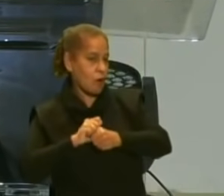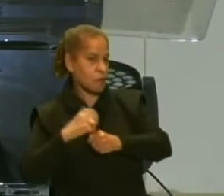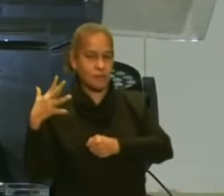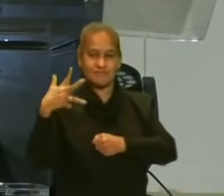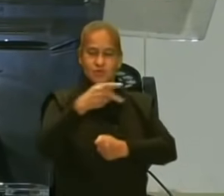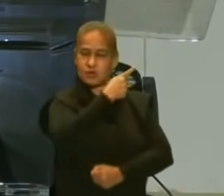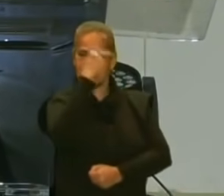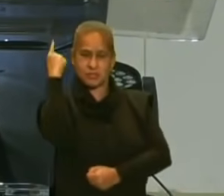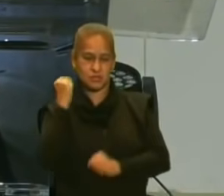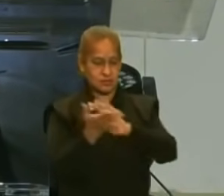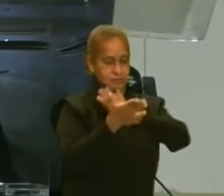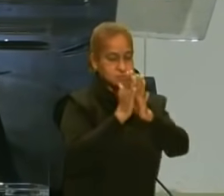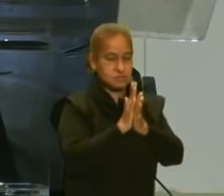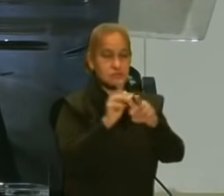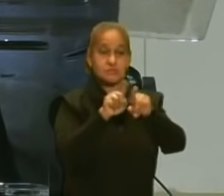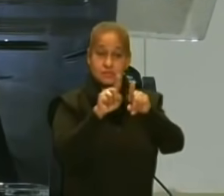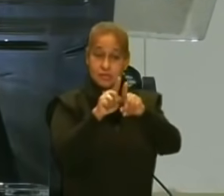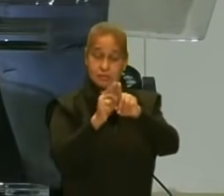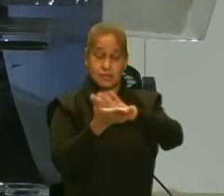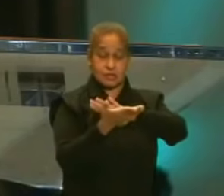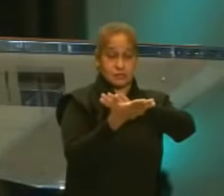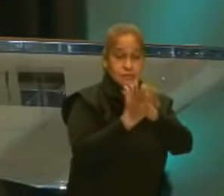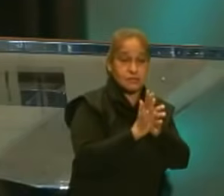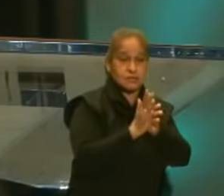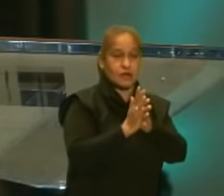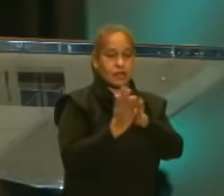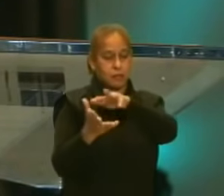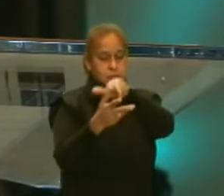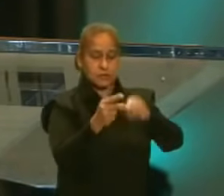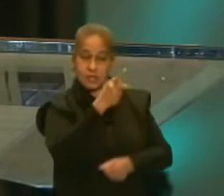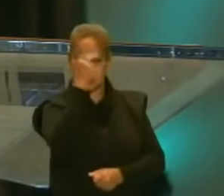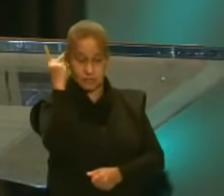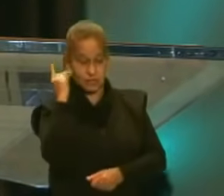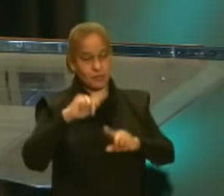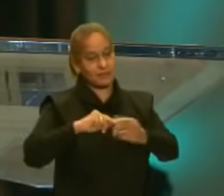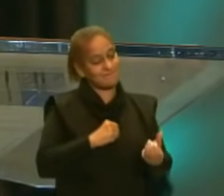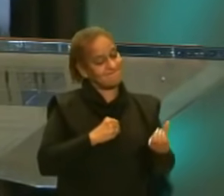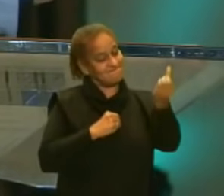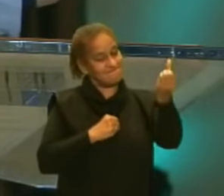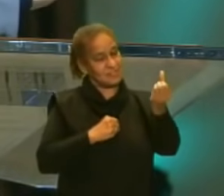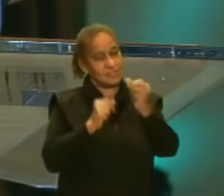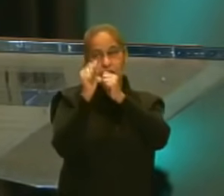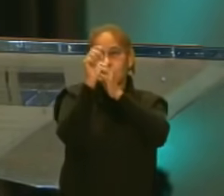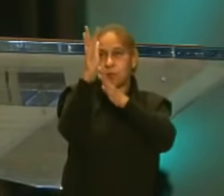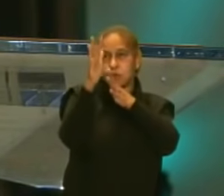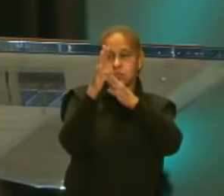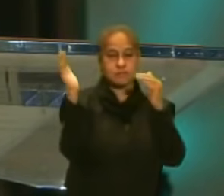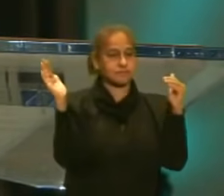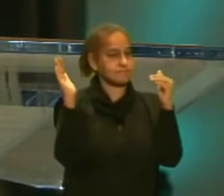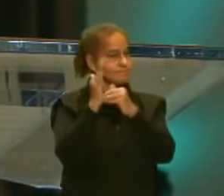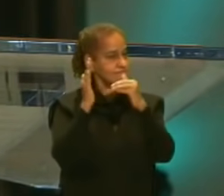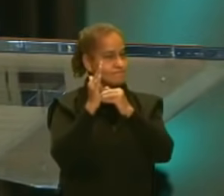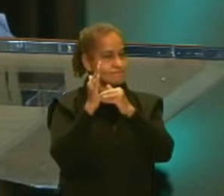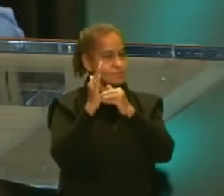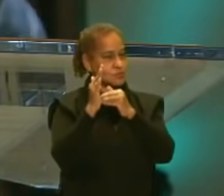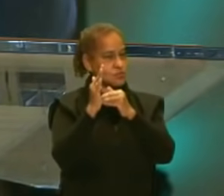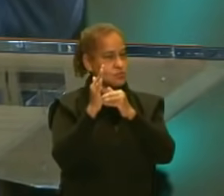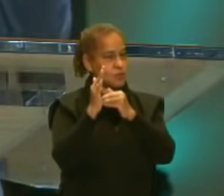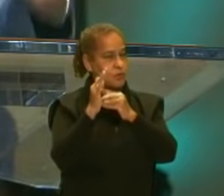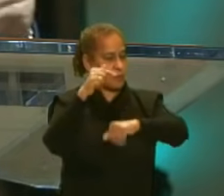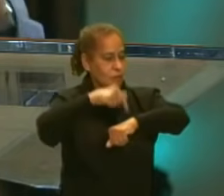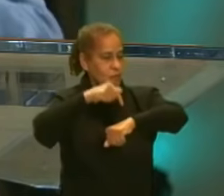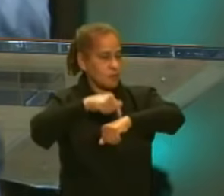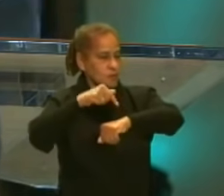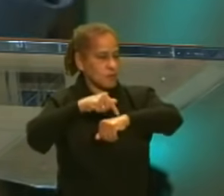a terra. Então, a sexta trombeta é a última oportunidade, é o fim.